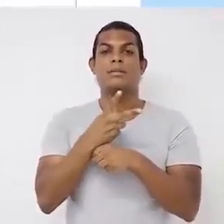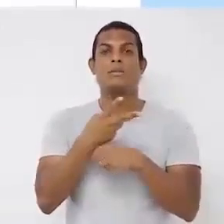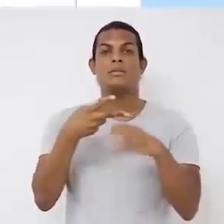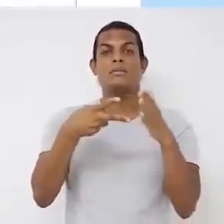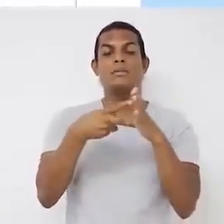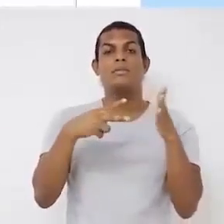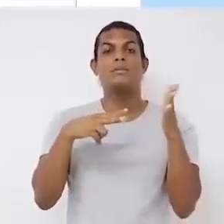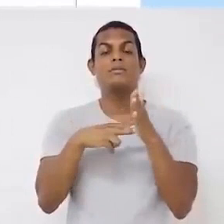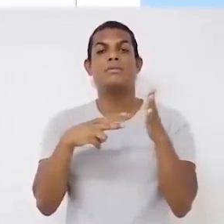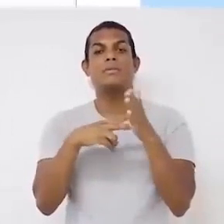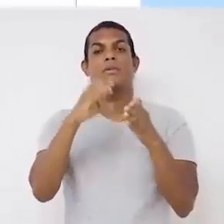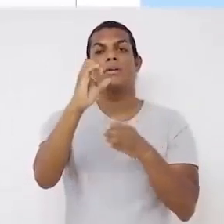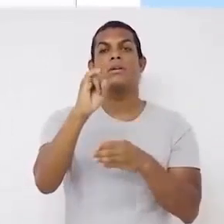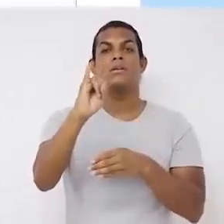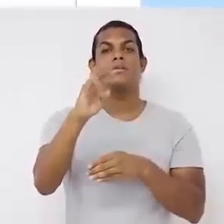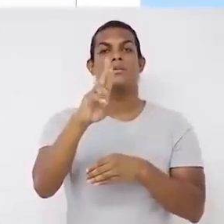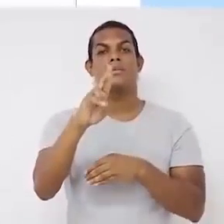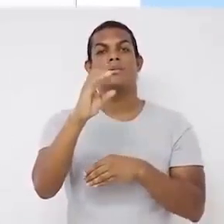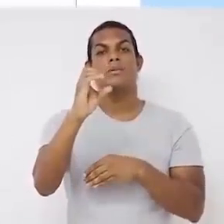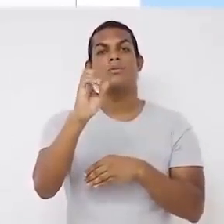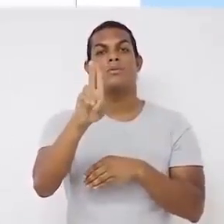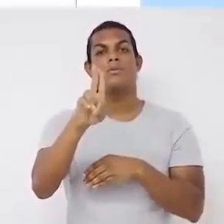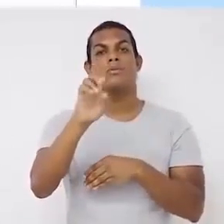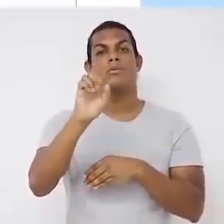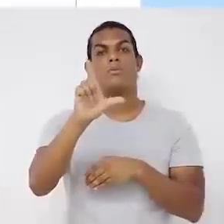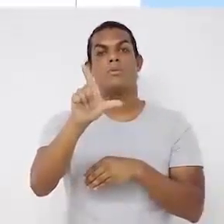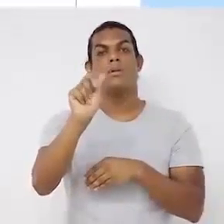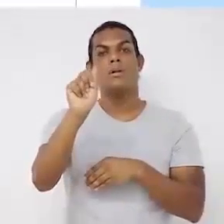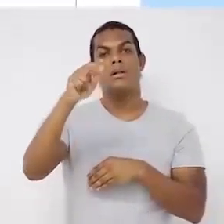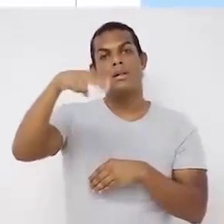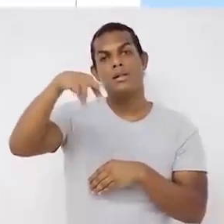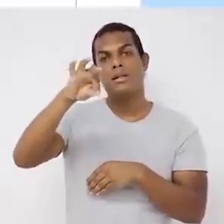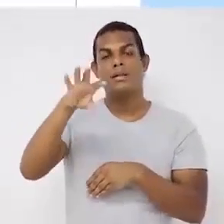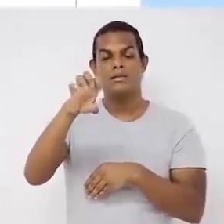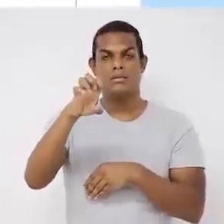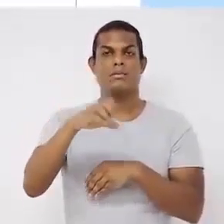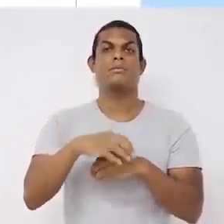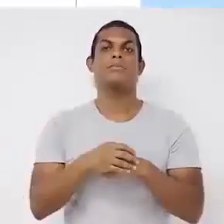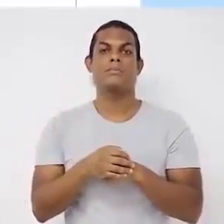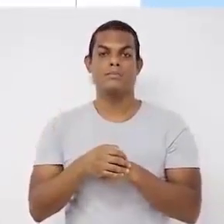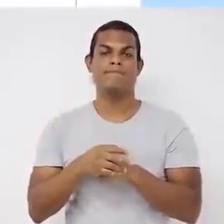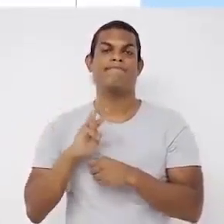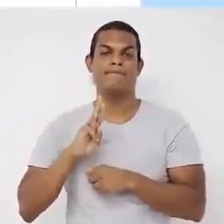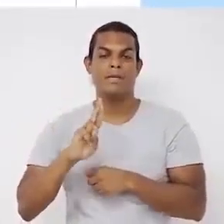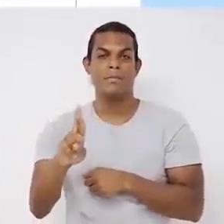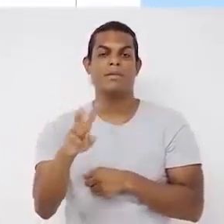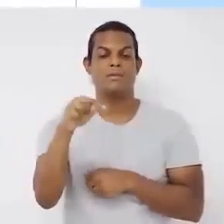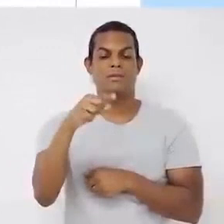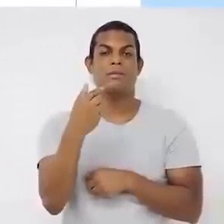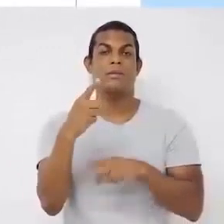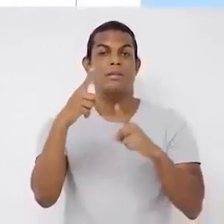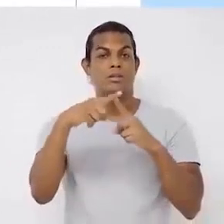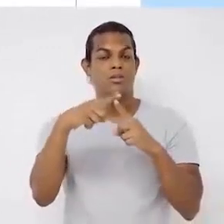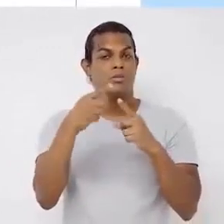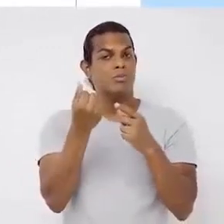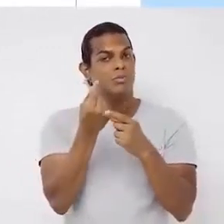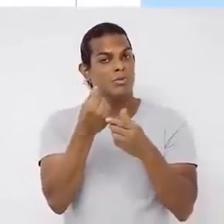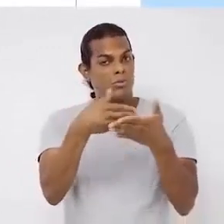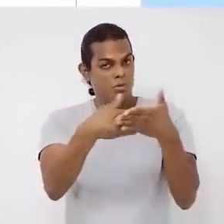ser classificado dentro do grupo de contas do nosso circulante, ok? Além